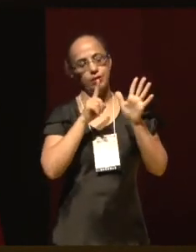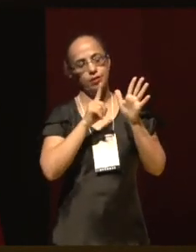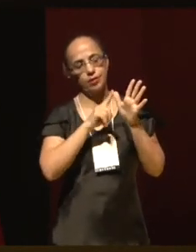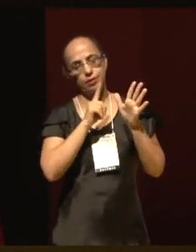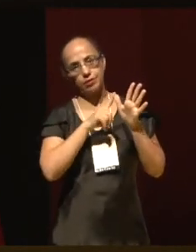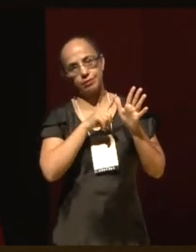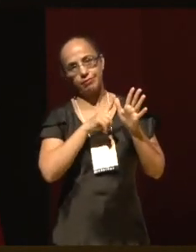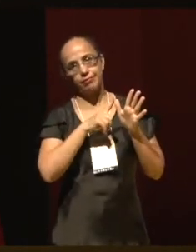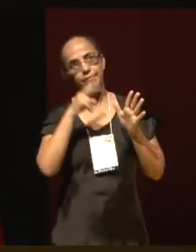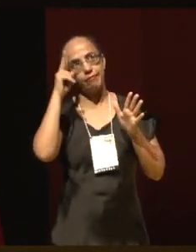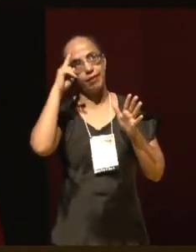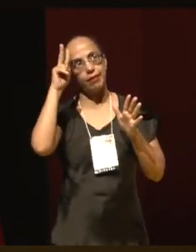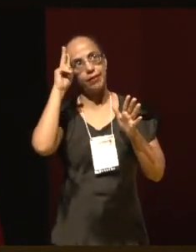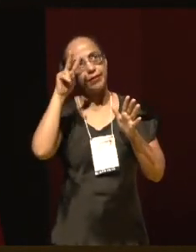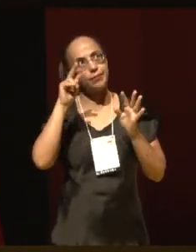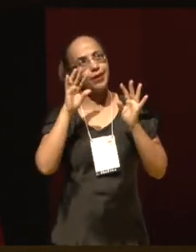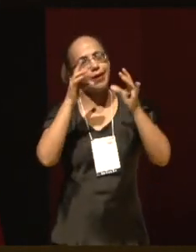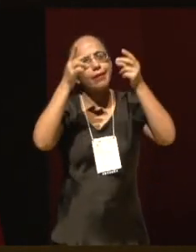os detalhes da mentira.